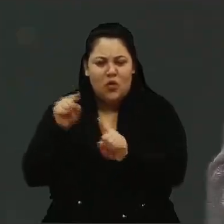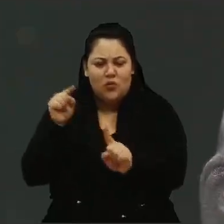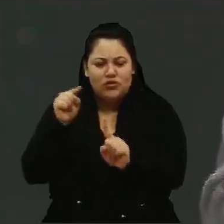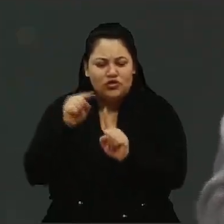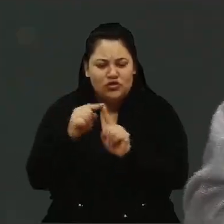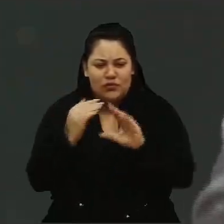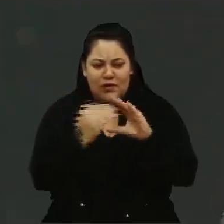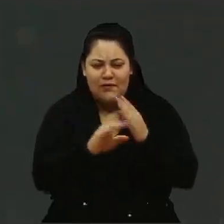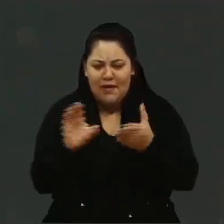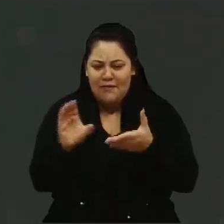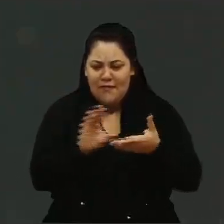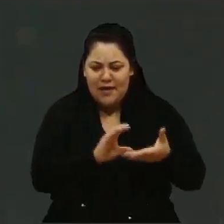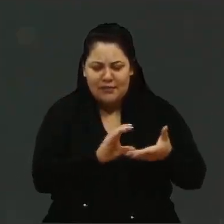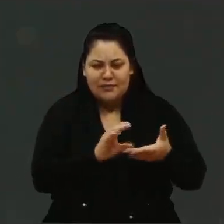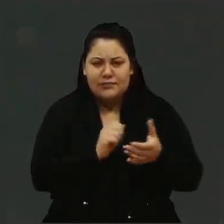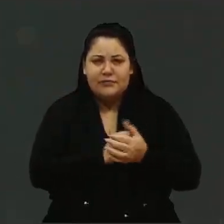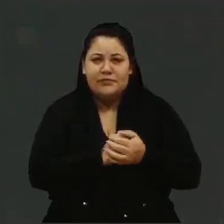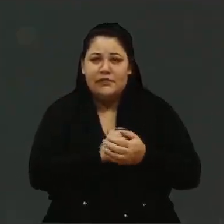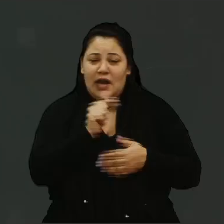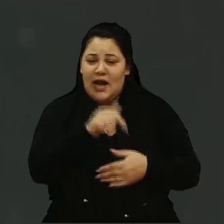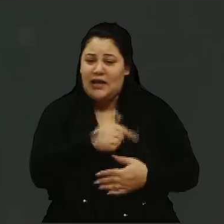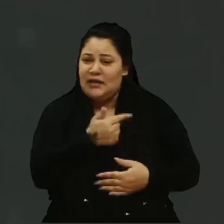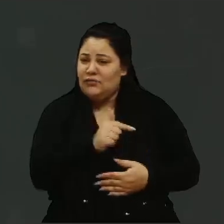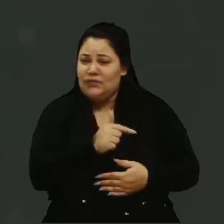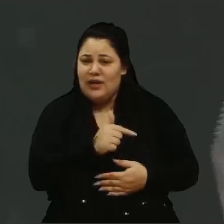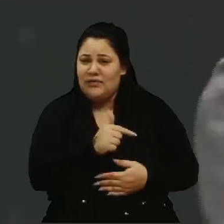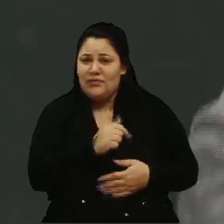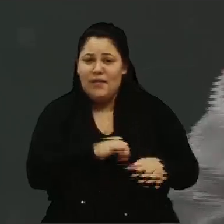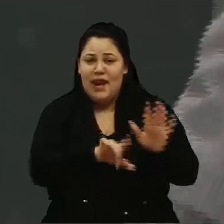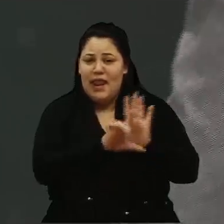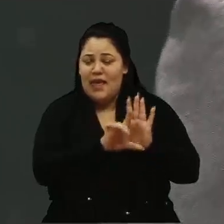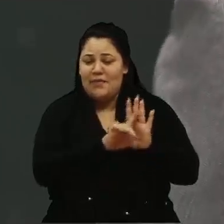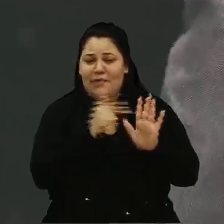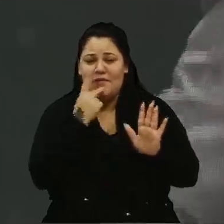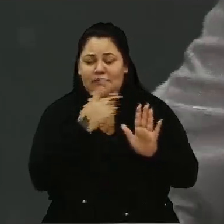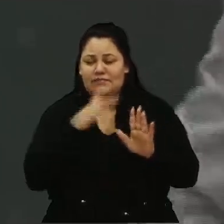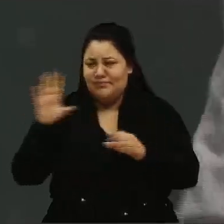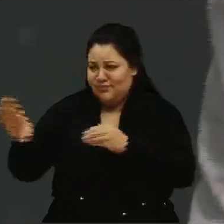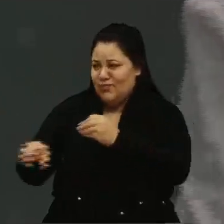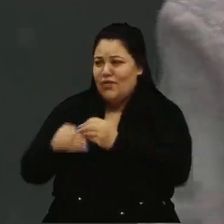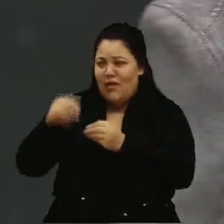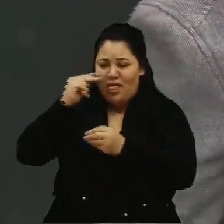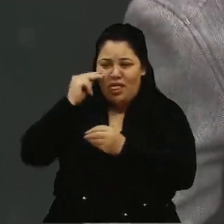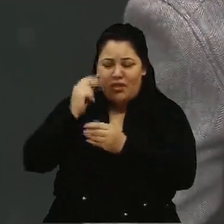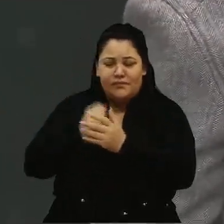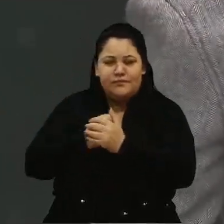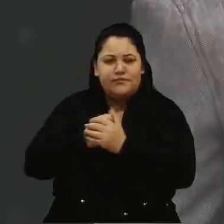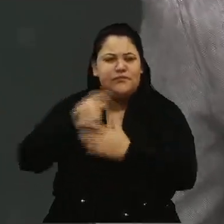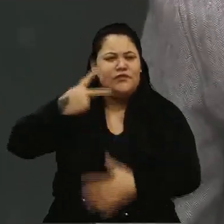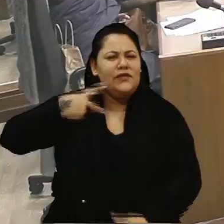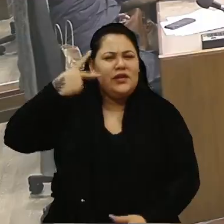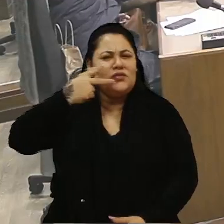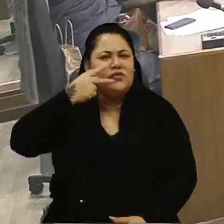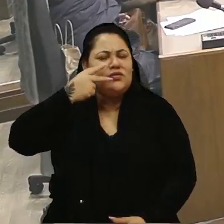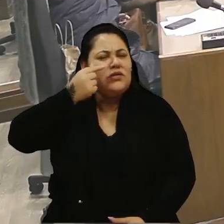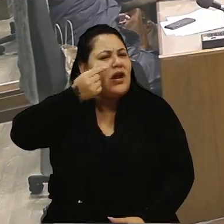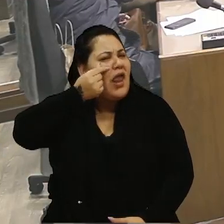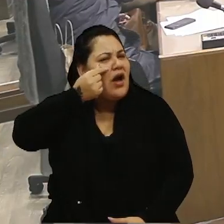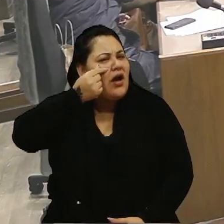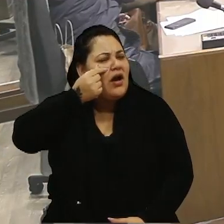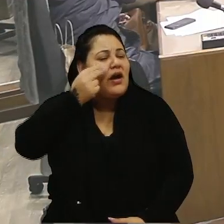tem uma autorização para o passado, exclusivamente para o futuro. De imediato, vereador Eloy. Vereador Cláudio, eu não tenho muita certeza,